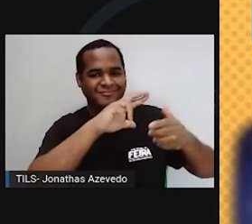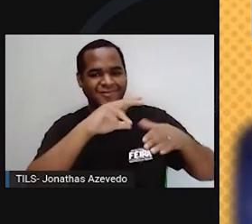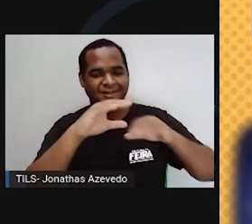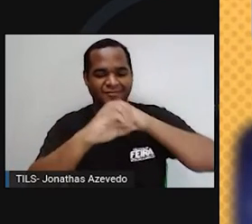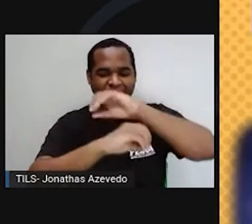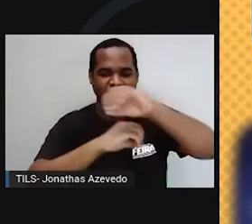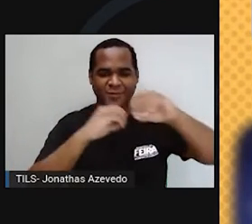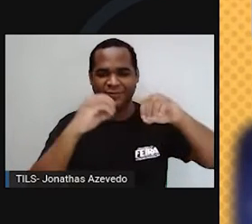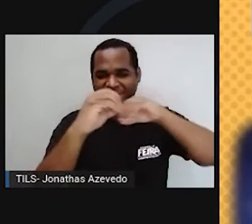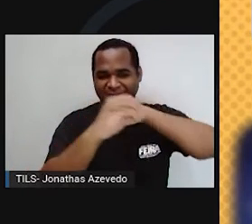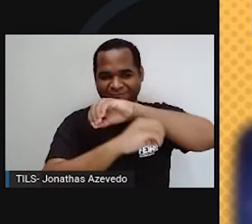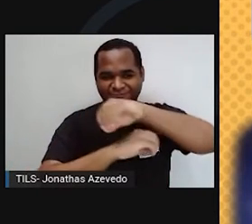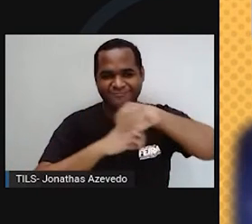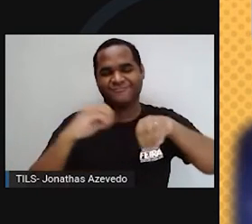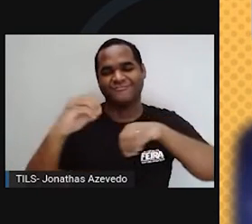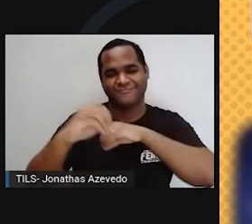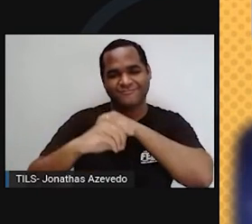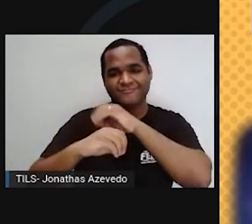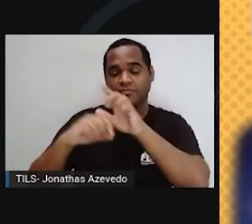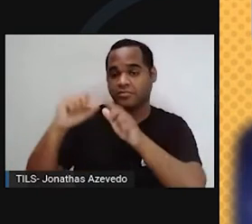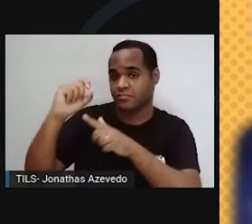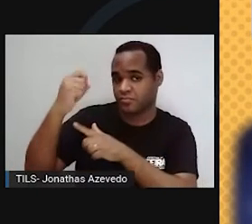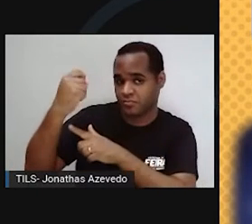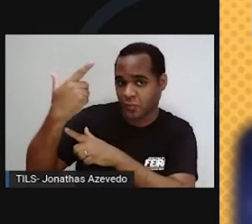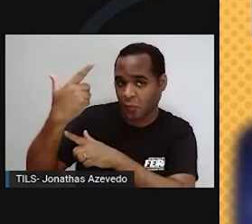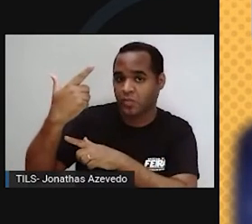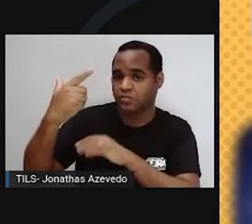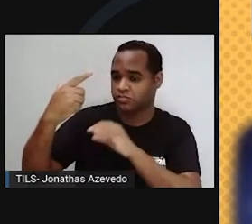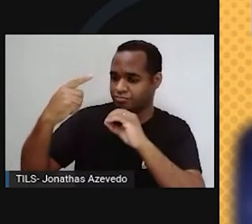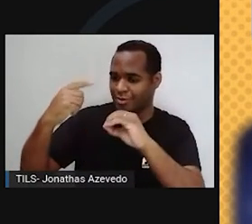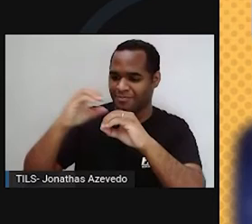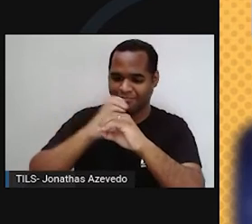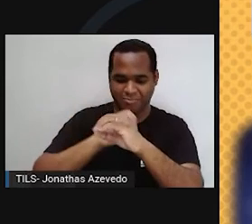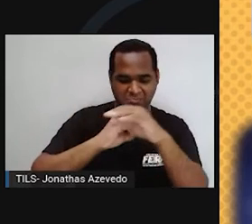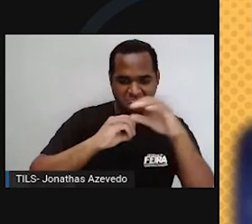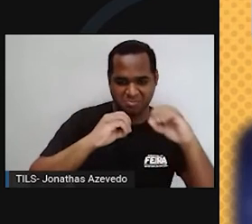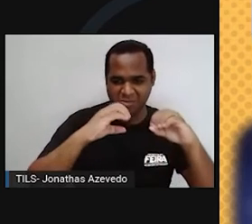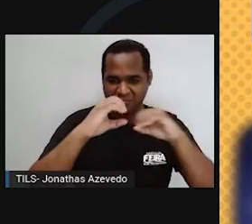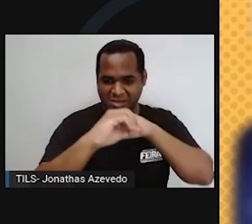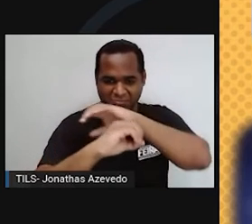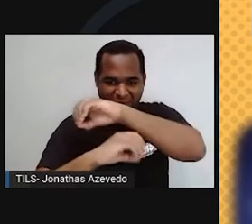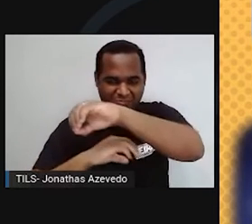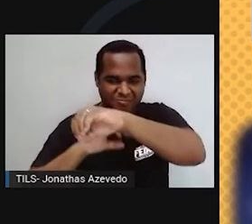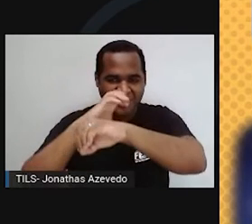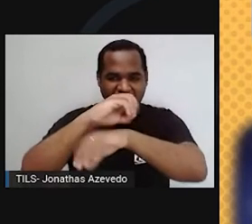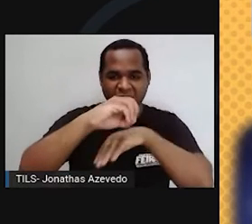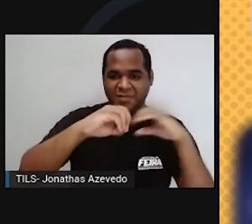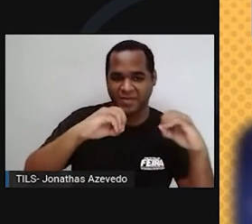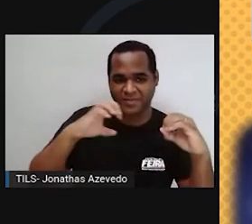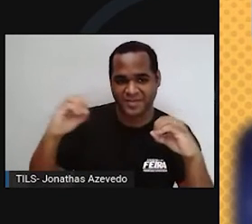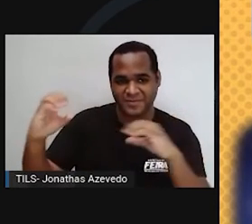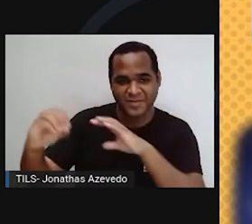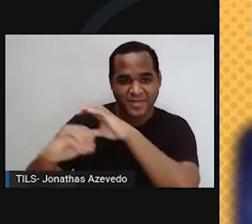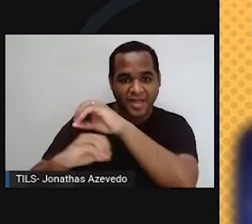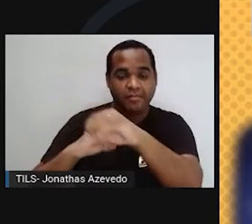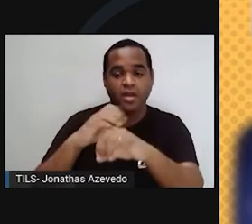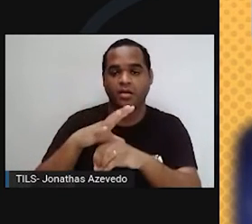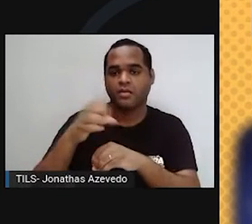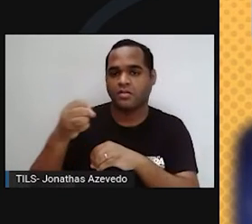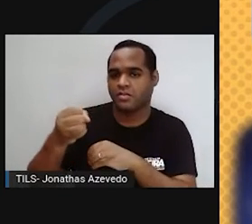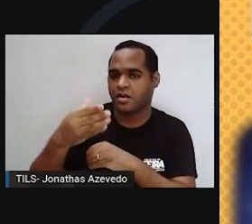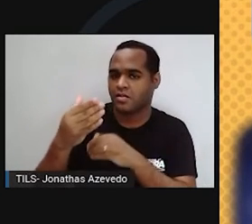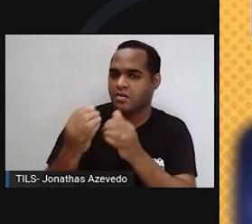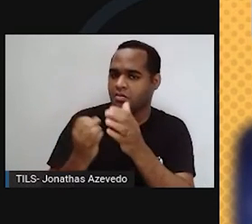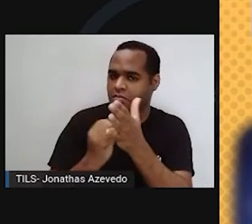do universo. O Sol, nosso planeta, e outros do nosso sistema solar só se formaram quando o universo tinha